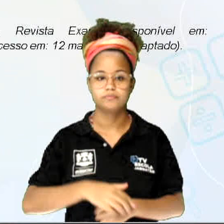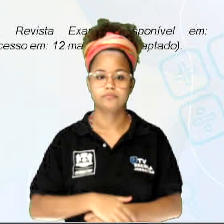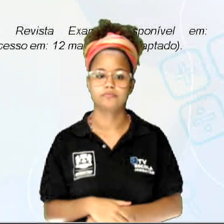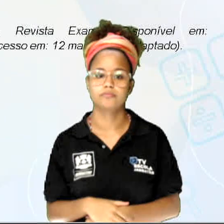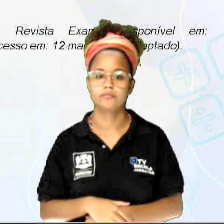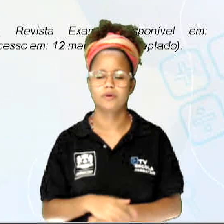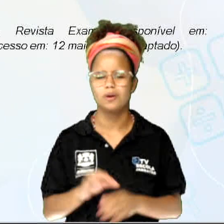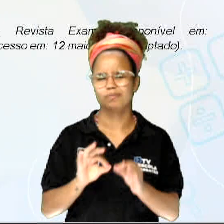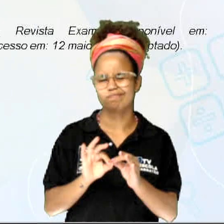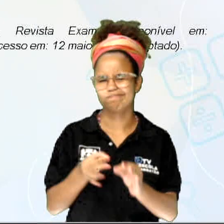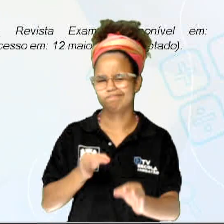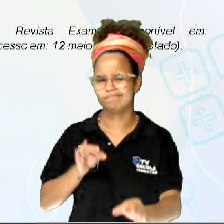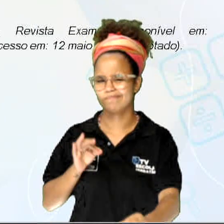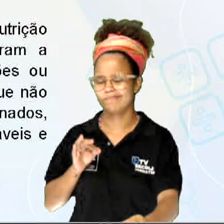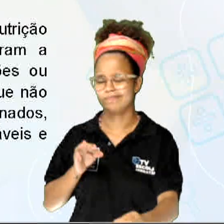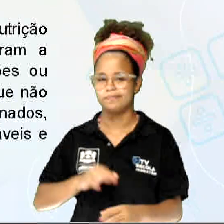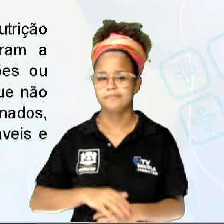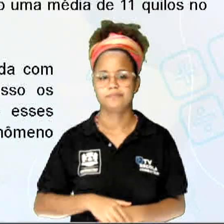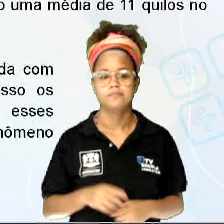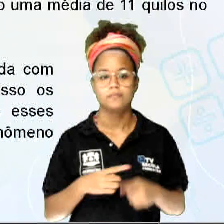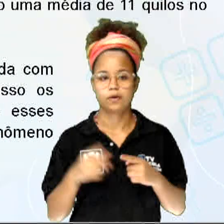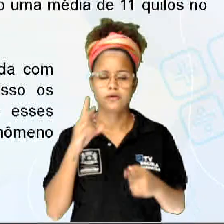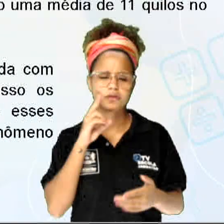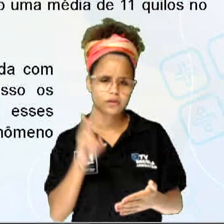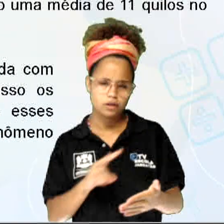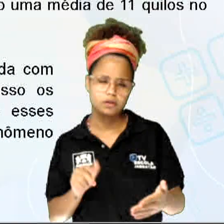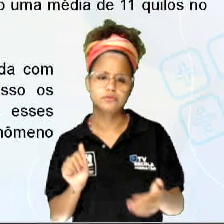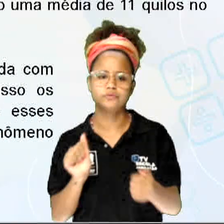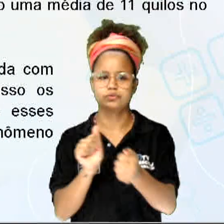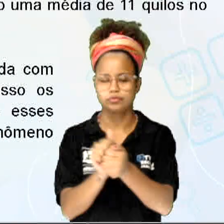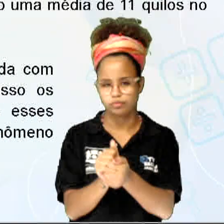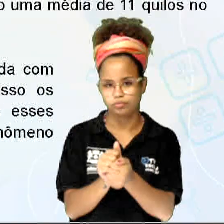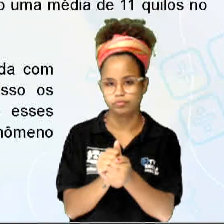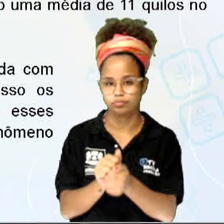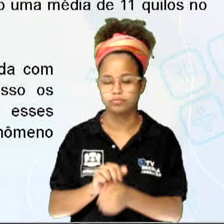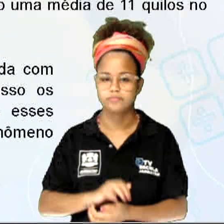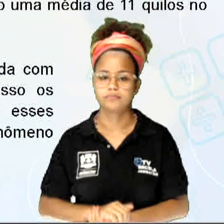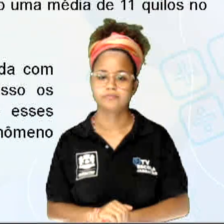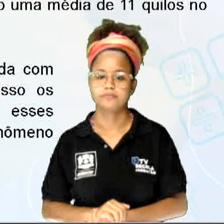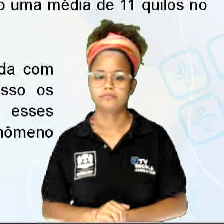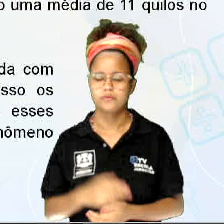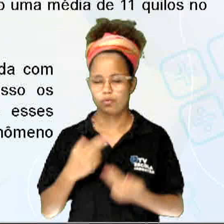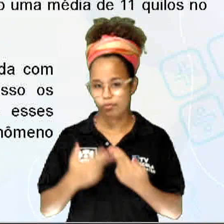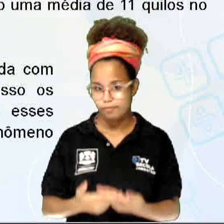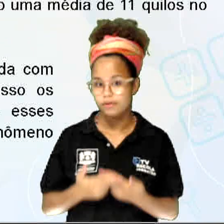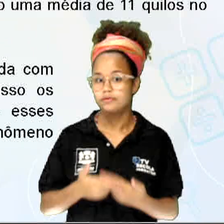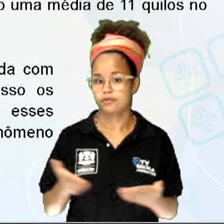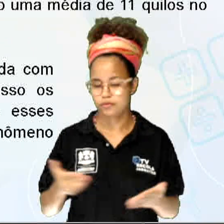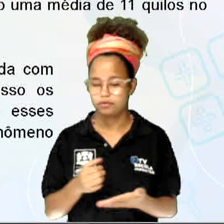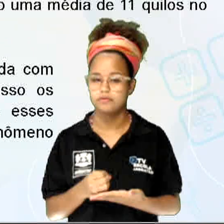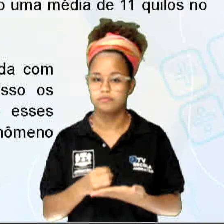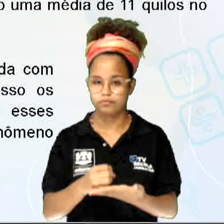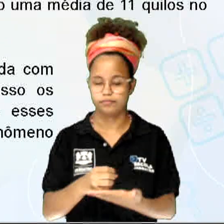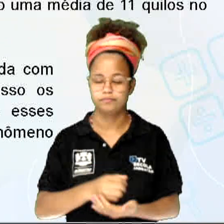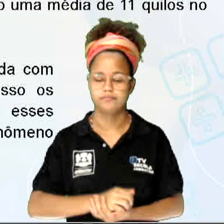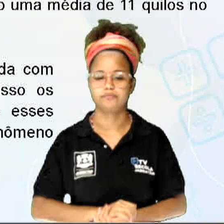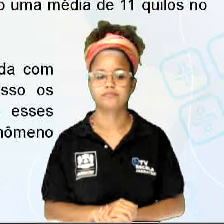pouquinho comprido, mas a gente vai ler juntos aqui e com paciência a gente chega lá. Vem comigo, acompanhe na tela.